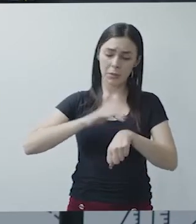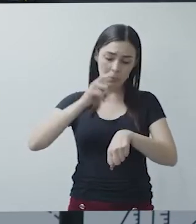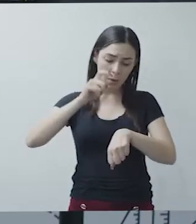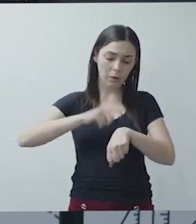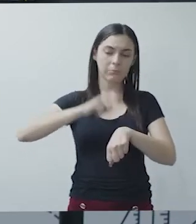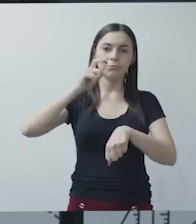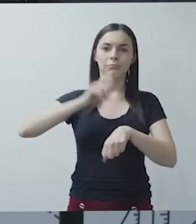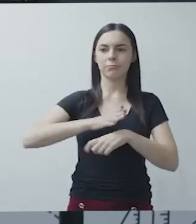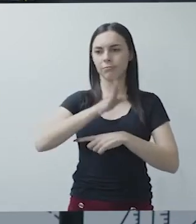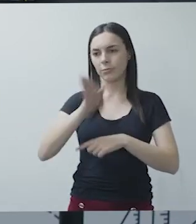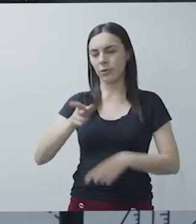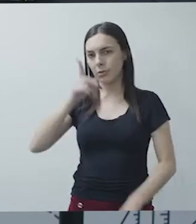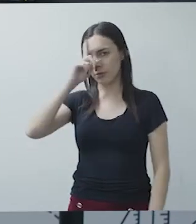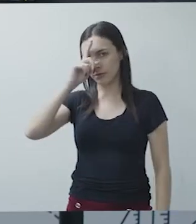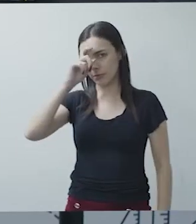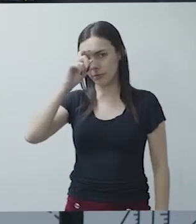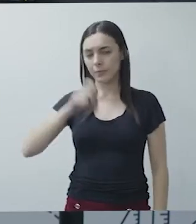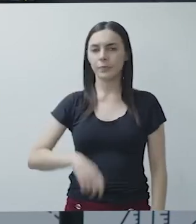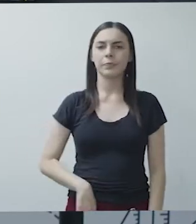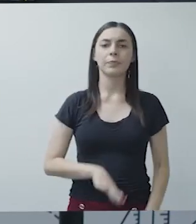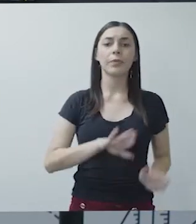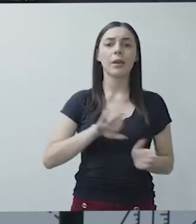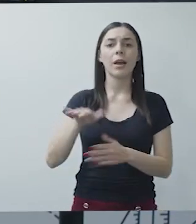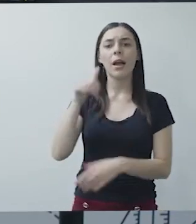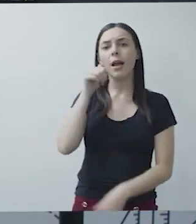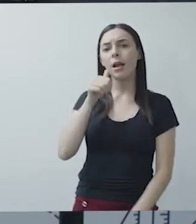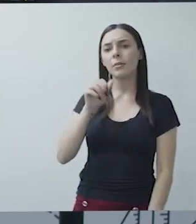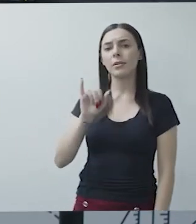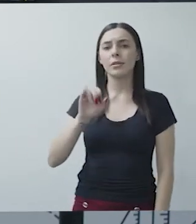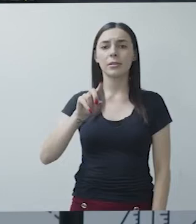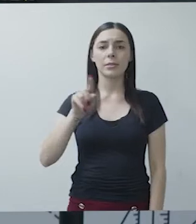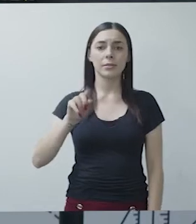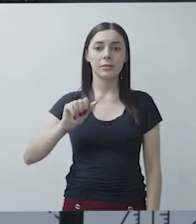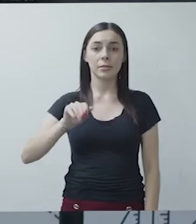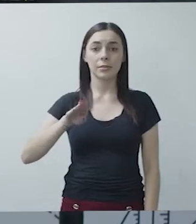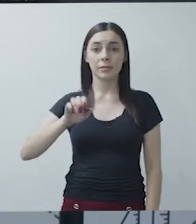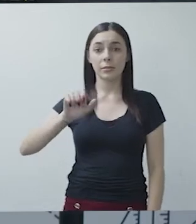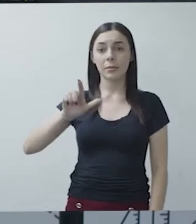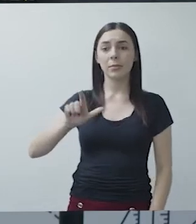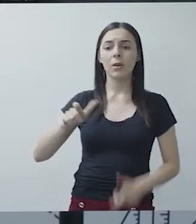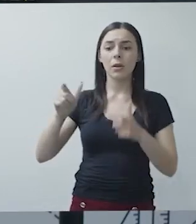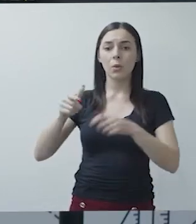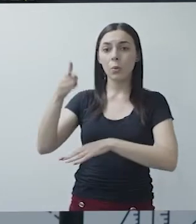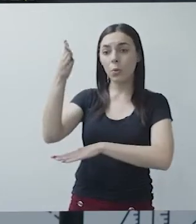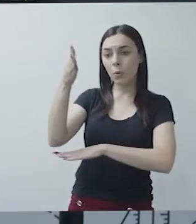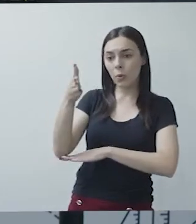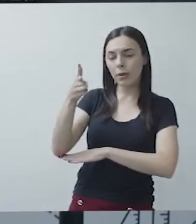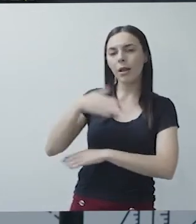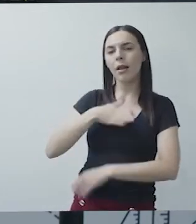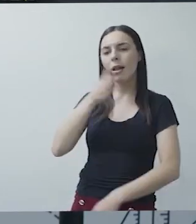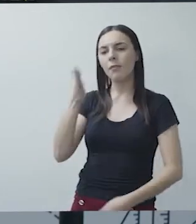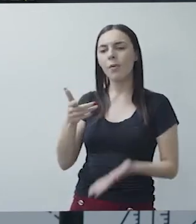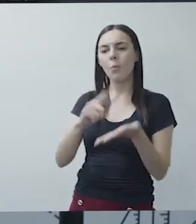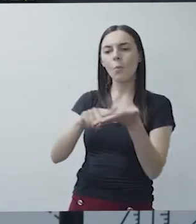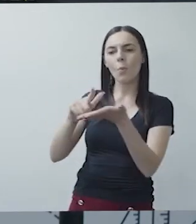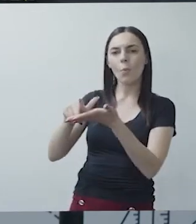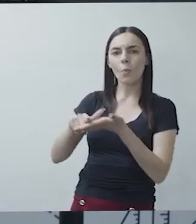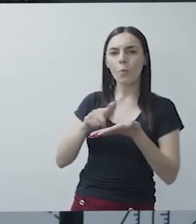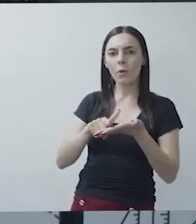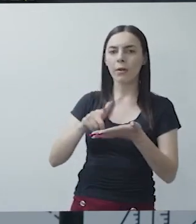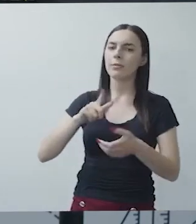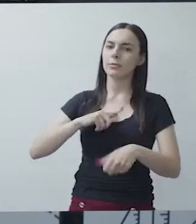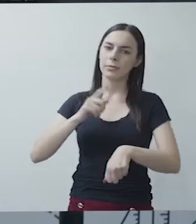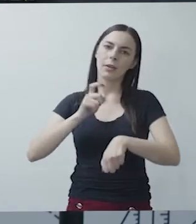né? A dona Isabel limpar o hotel. Também tem um momento certo para que ela vá limpar o